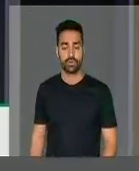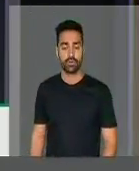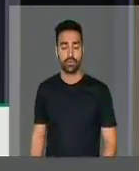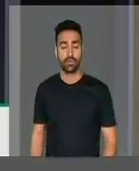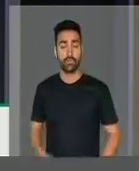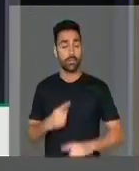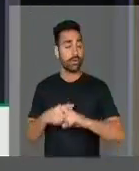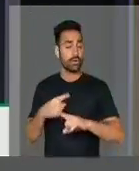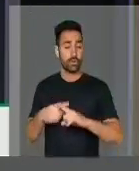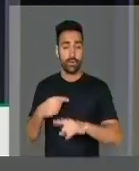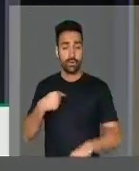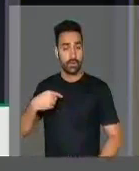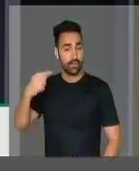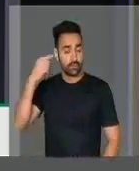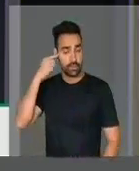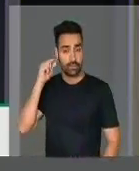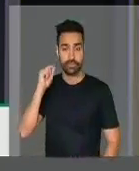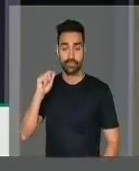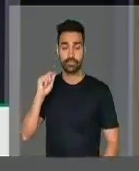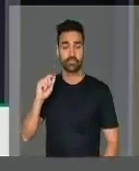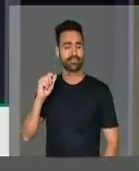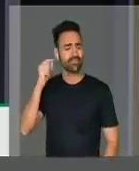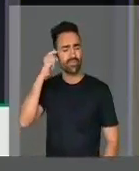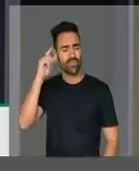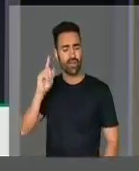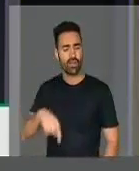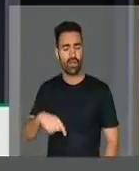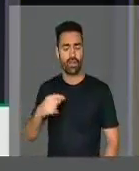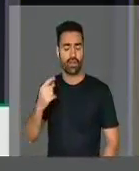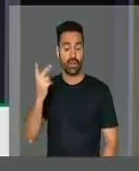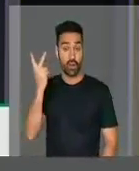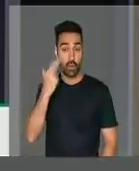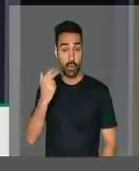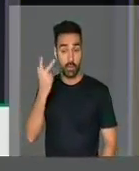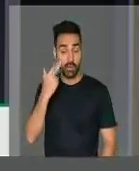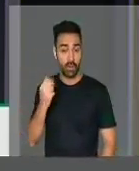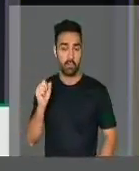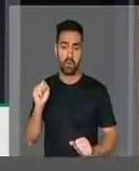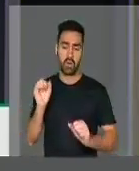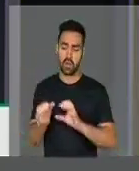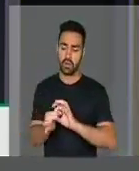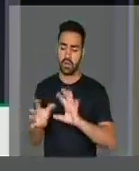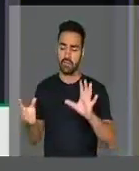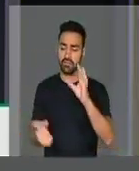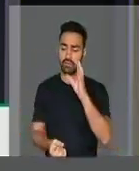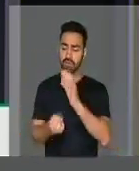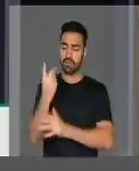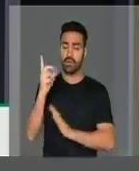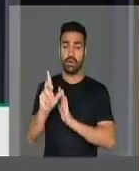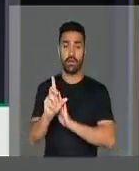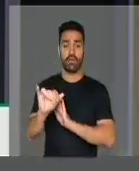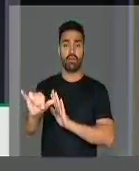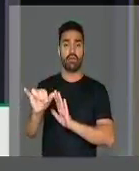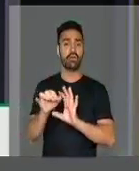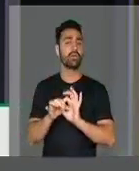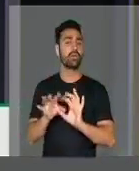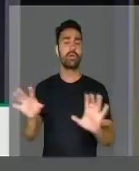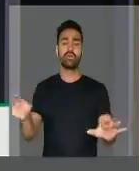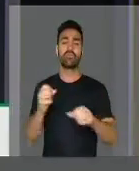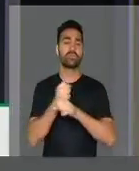acham que é normal fazer leis que oficializam a